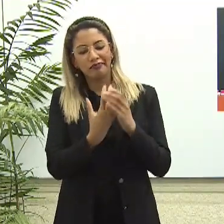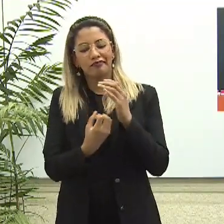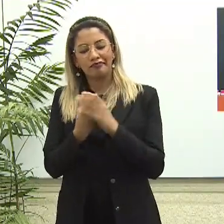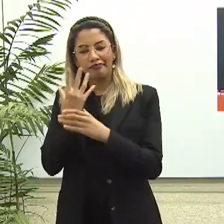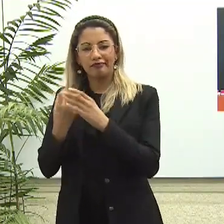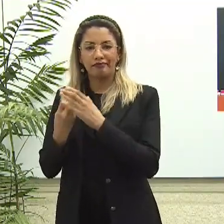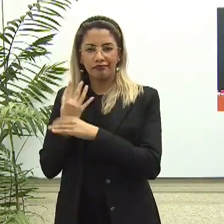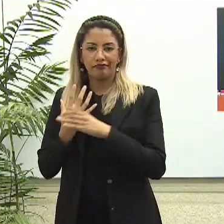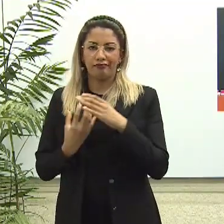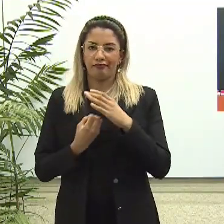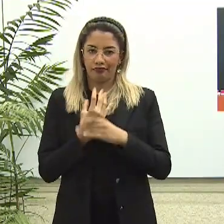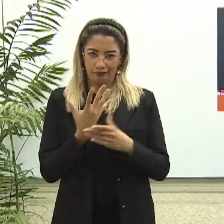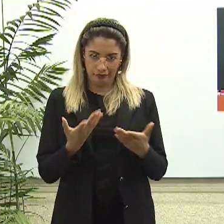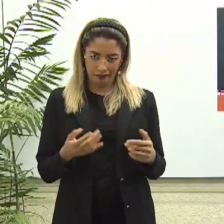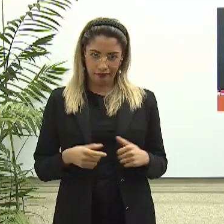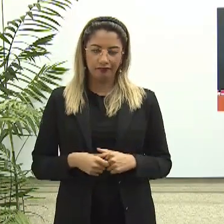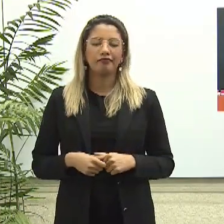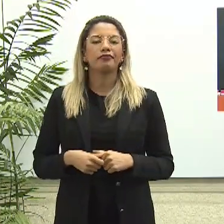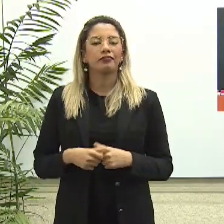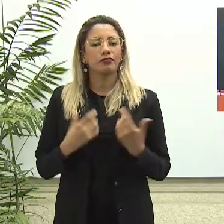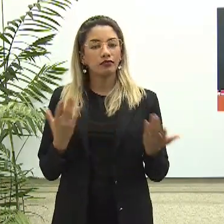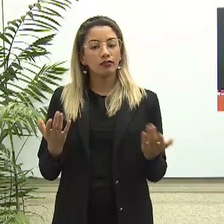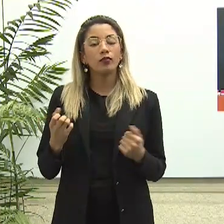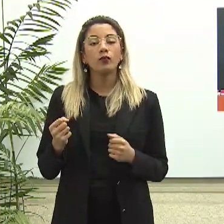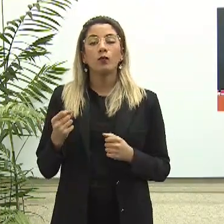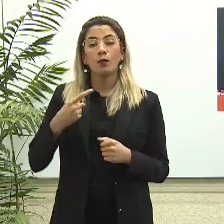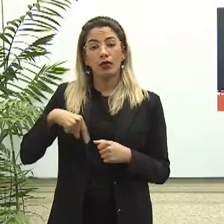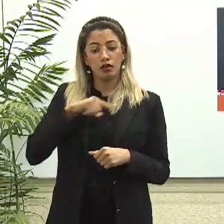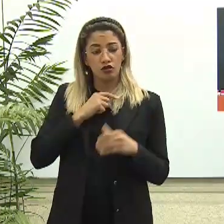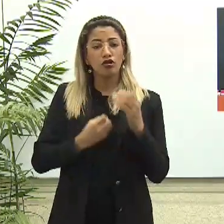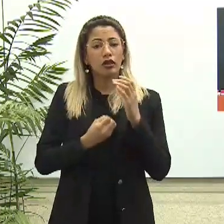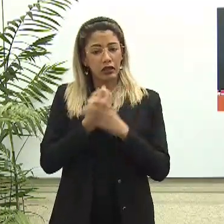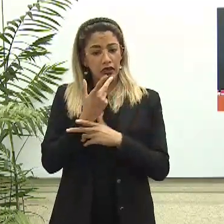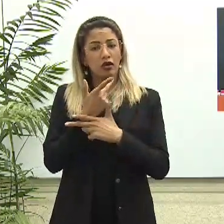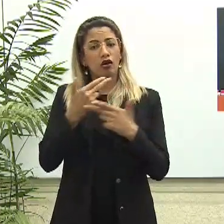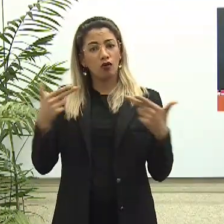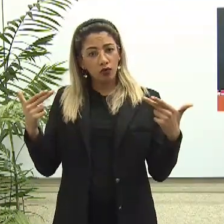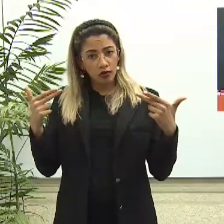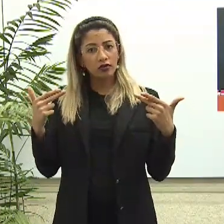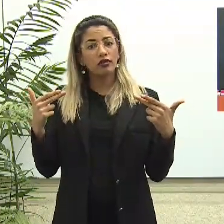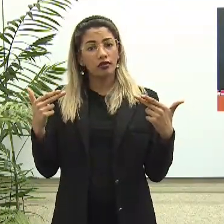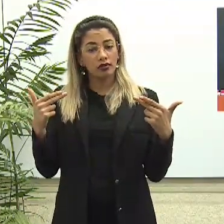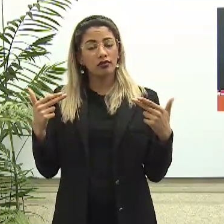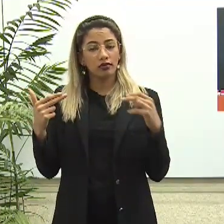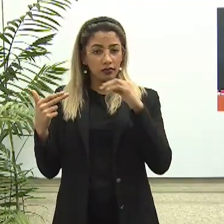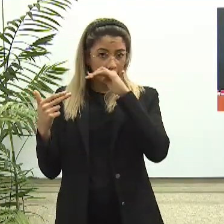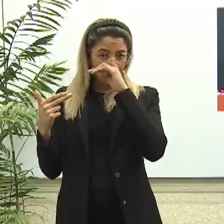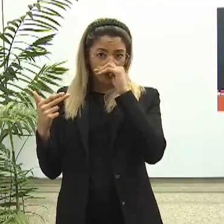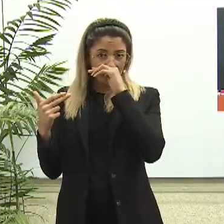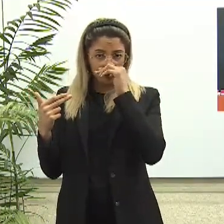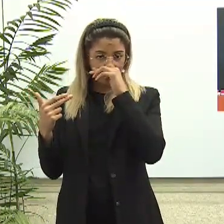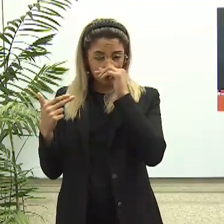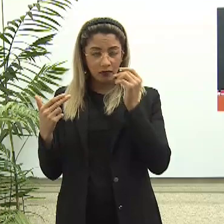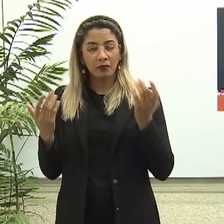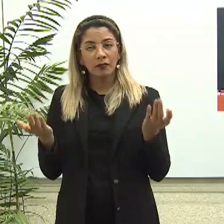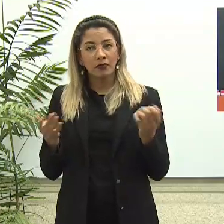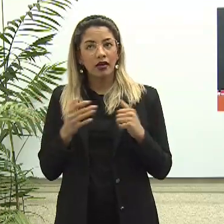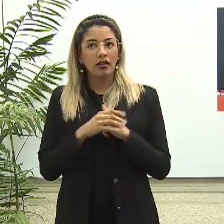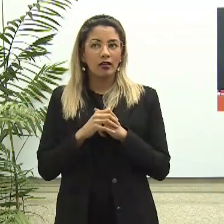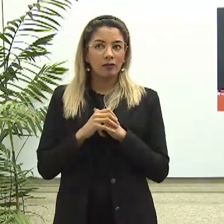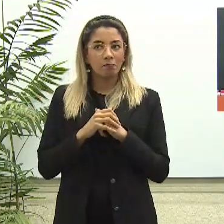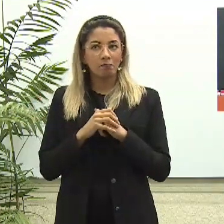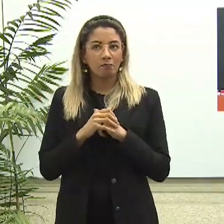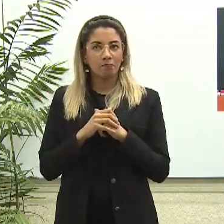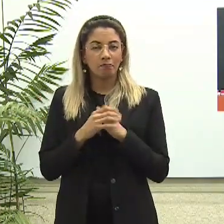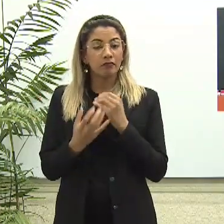pode olhar a gente desenvolve coisas para esses grandes vamos chamar assim